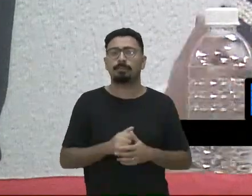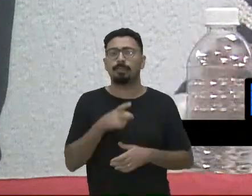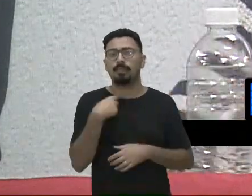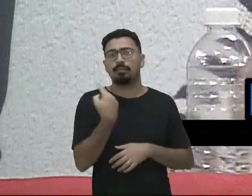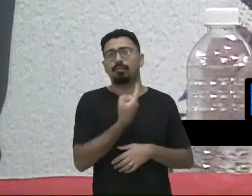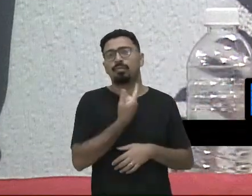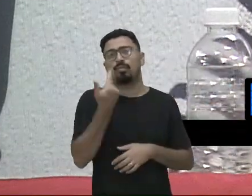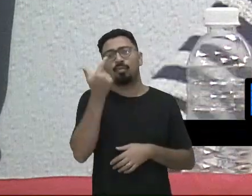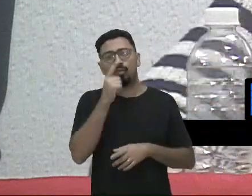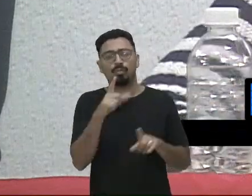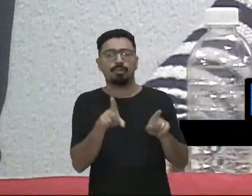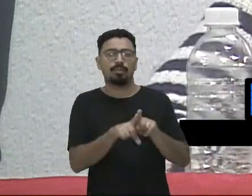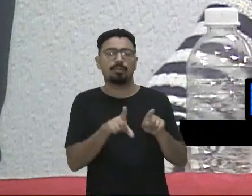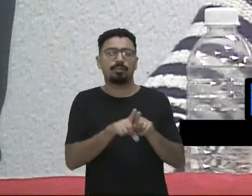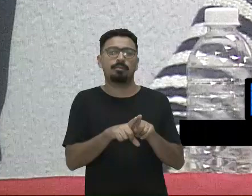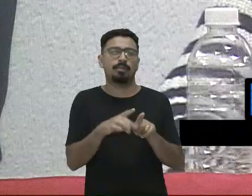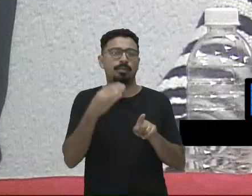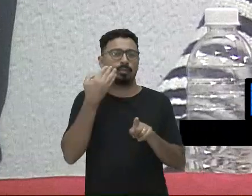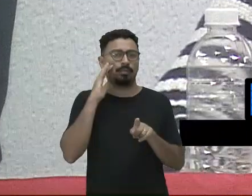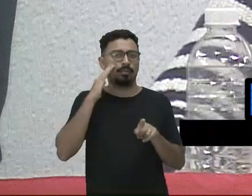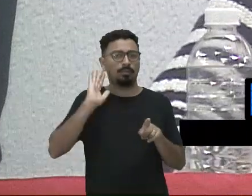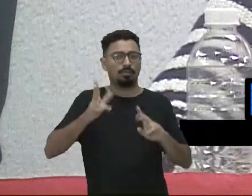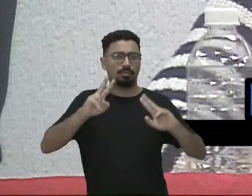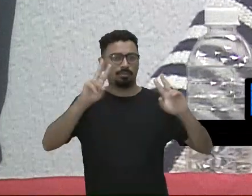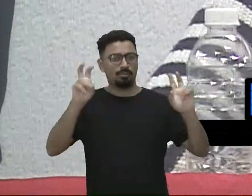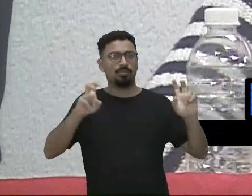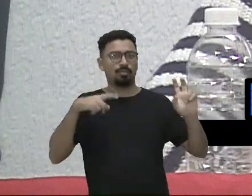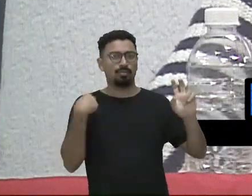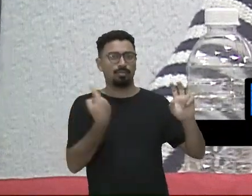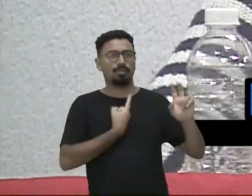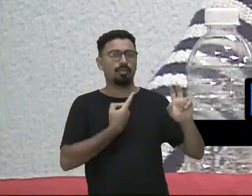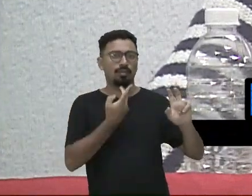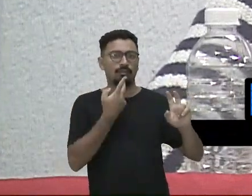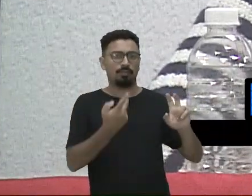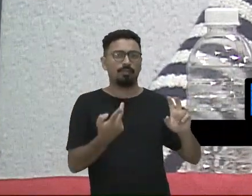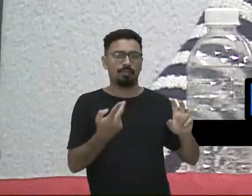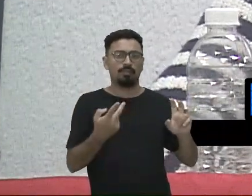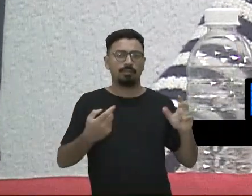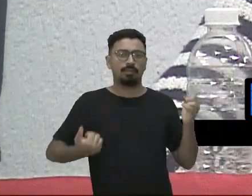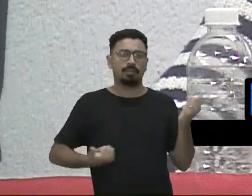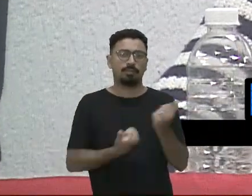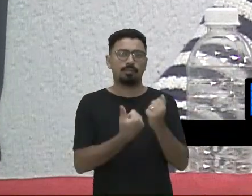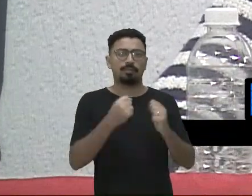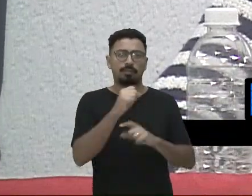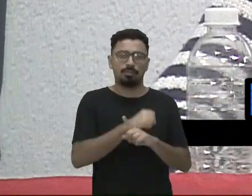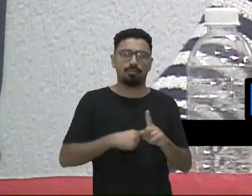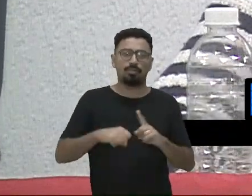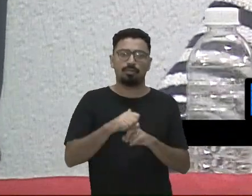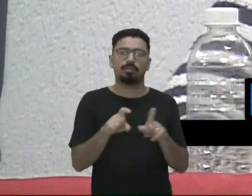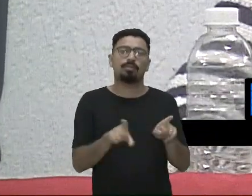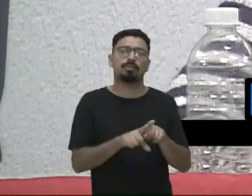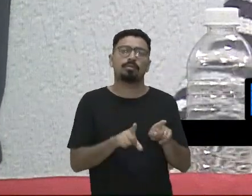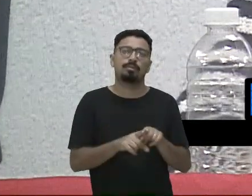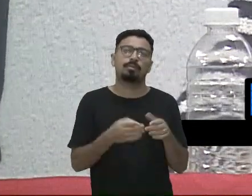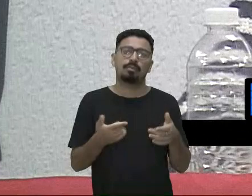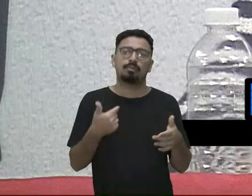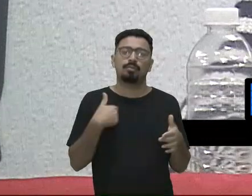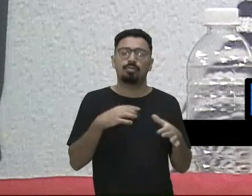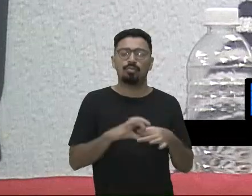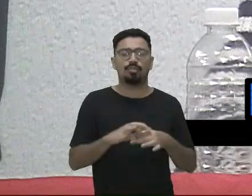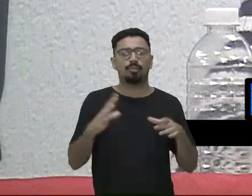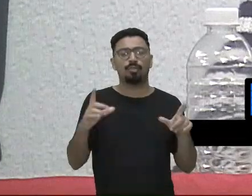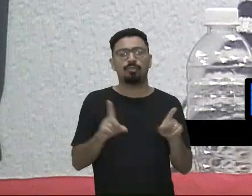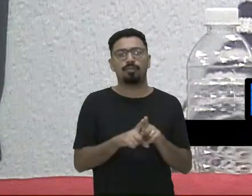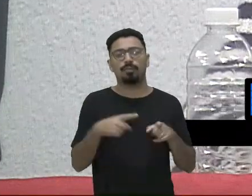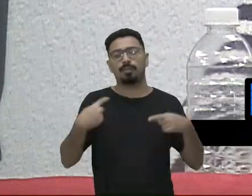gente pudesse também entender um pouquinho, já que o tema é para a gente falar sobre assistência social. Então, estou à disposição para a